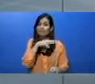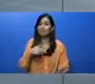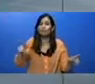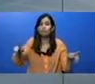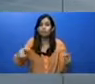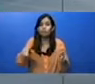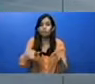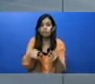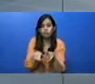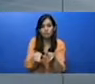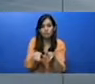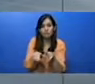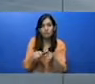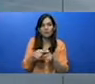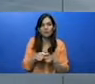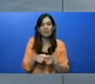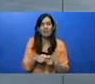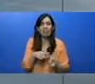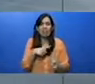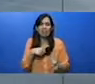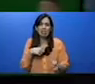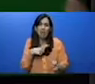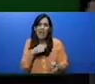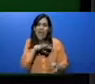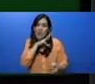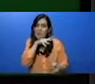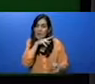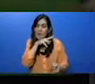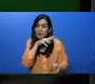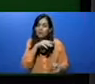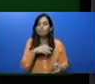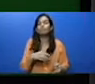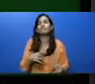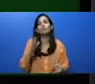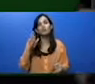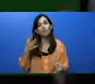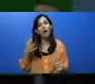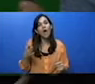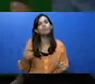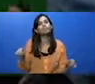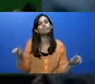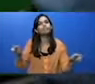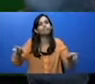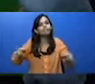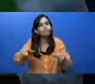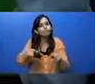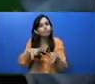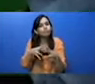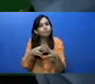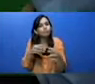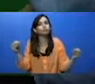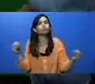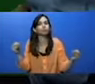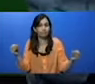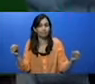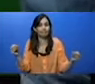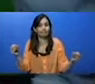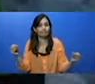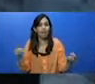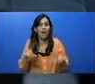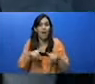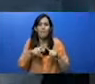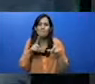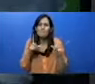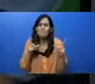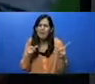extinção, tá? Que alguns animais foram extintos, tá? Até do planeta. Mas